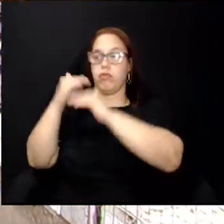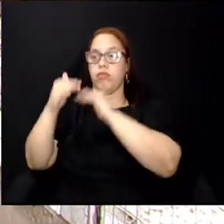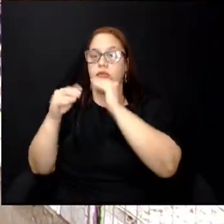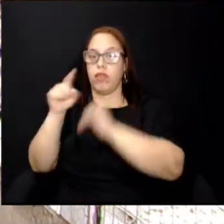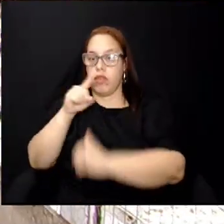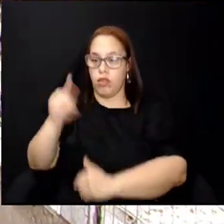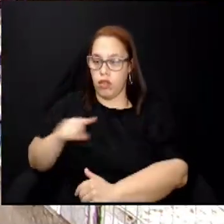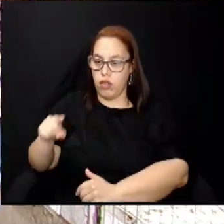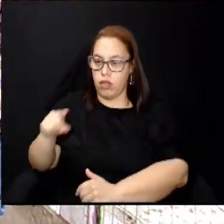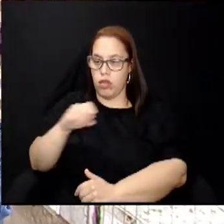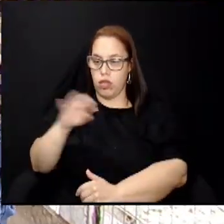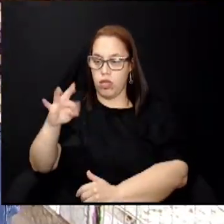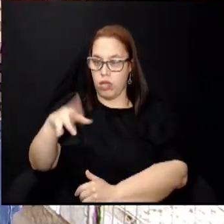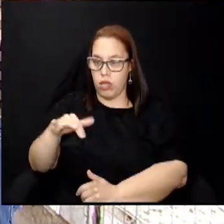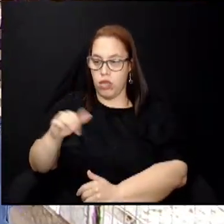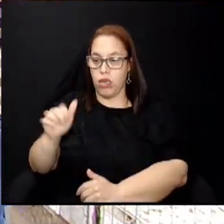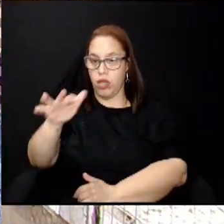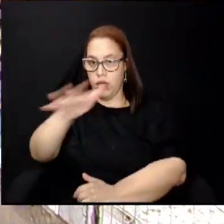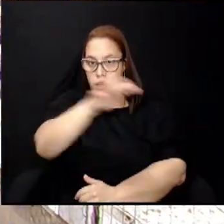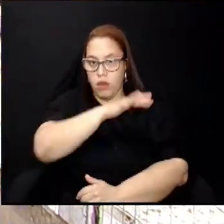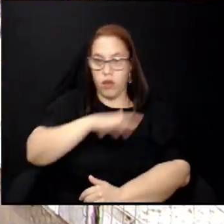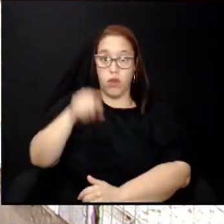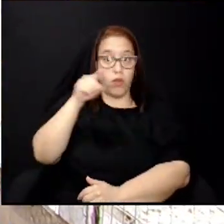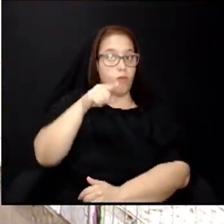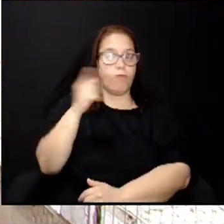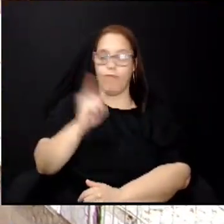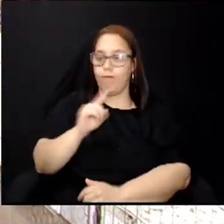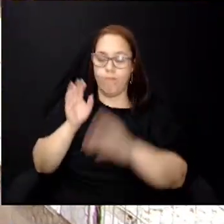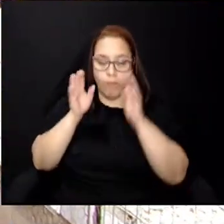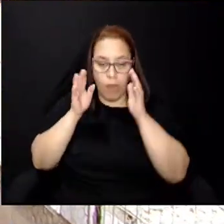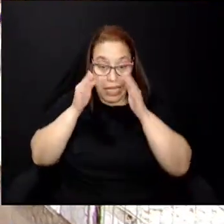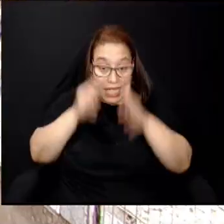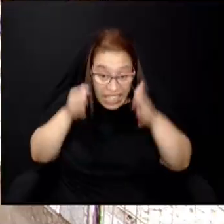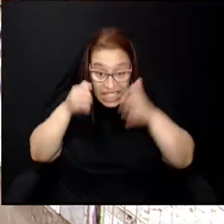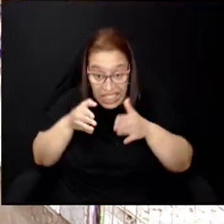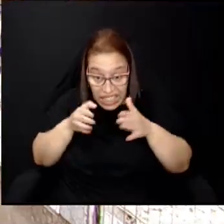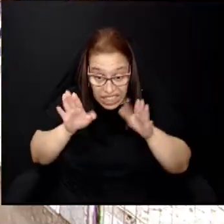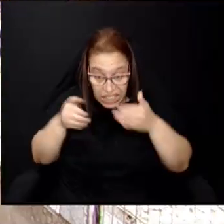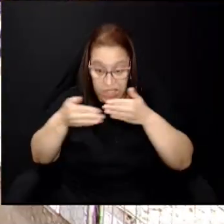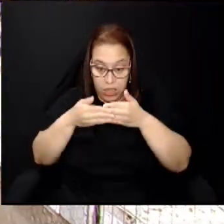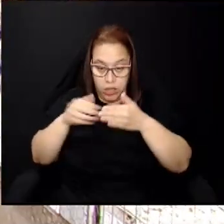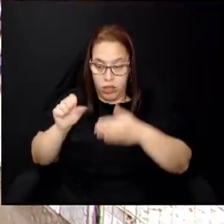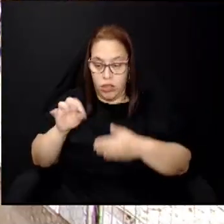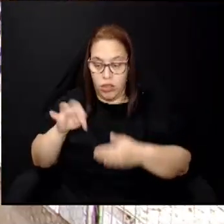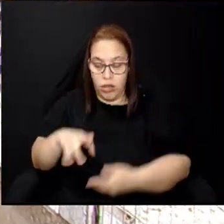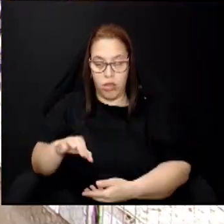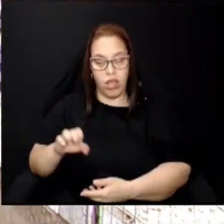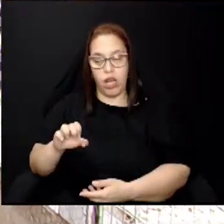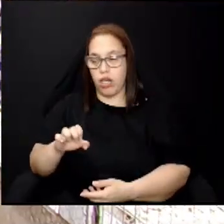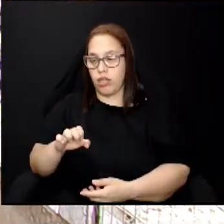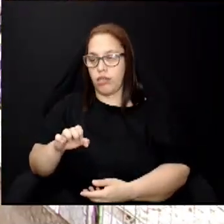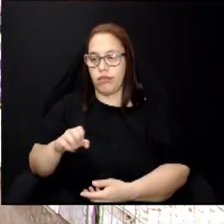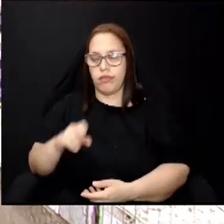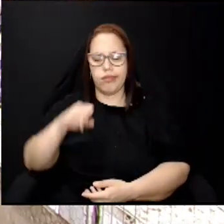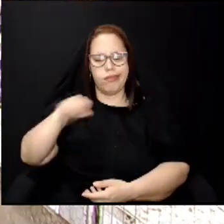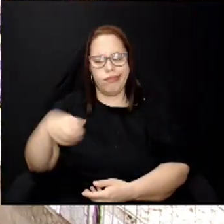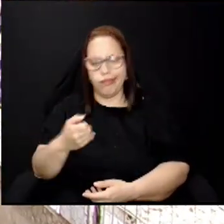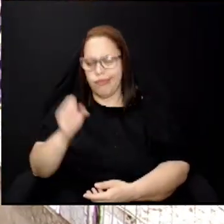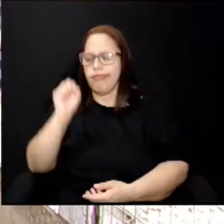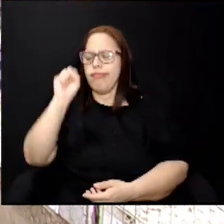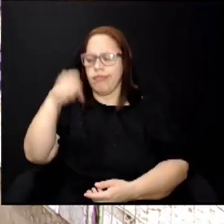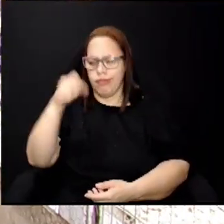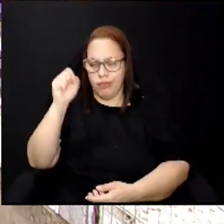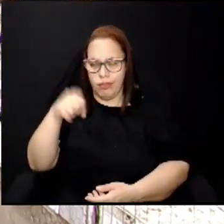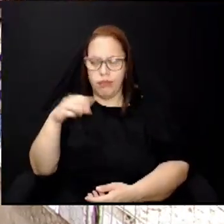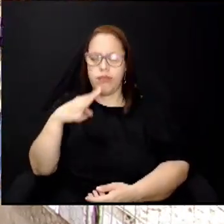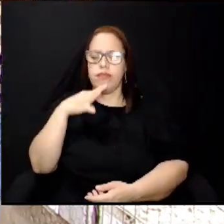nessas regiões. Se você não ficar fechado só na região sudeste, tem oportunidade sim, tem bastante oportunidade,